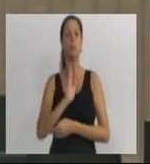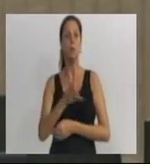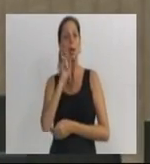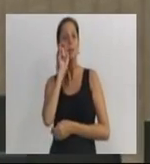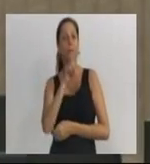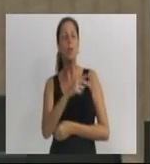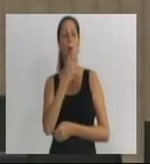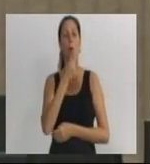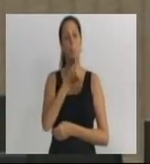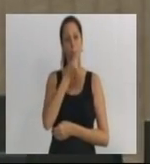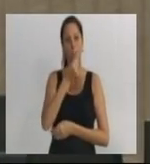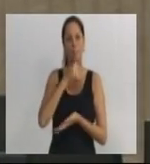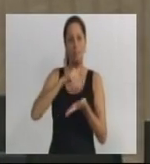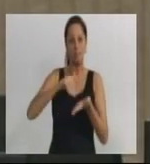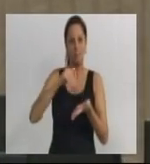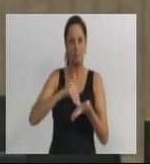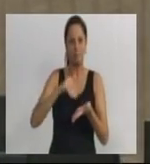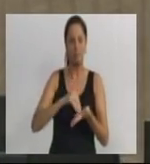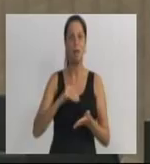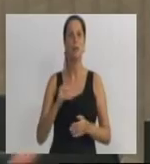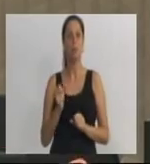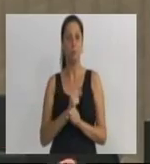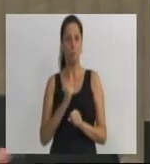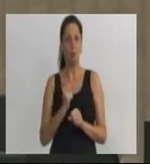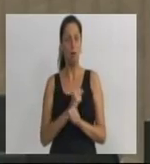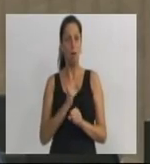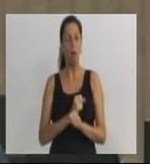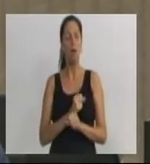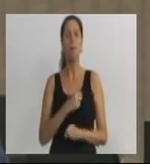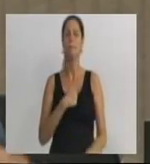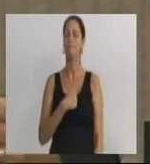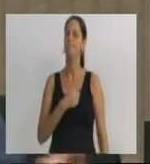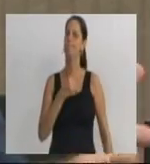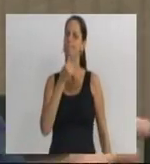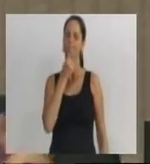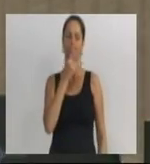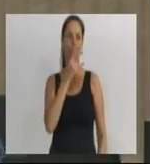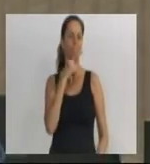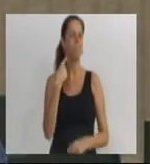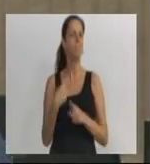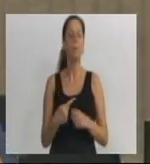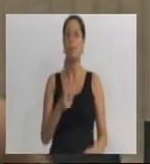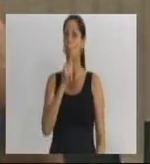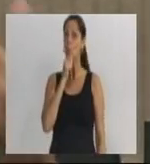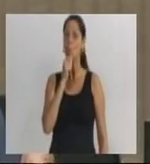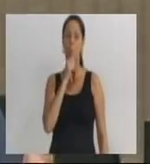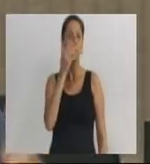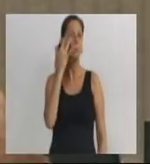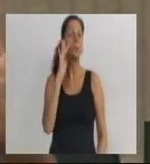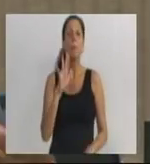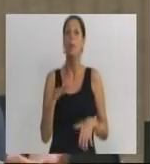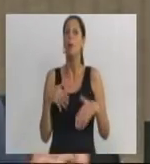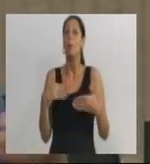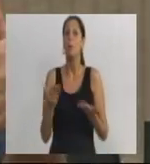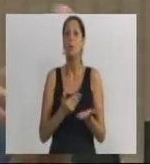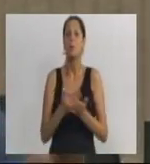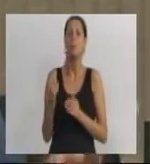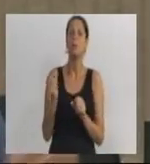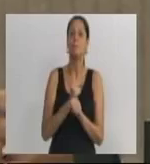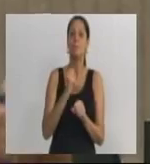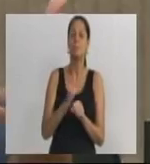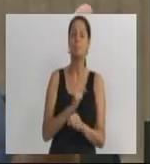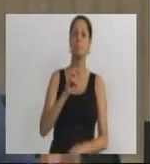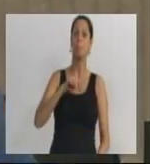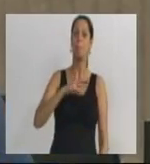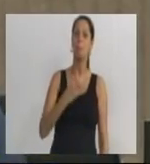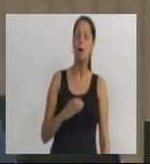Obras falando na Rádio Nereu, ao Paulo César, e fiquei triste em saber que ainda não tem uma previsão, se é março, abril, né,